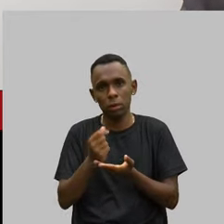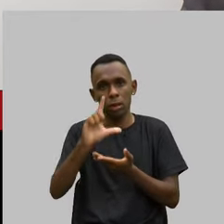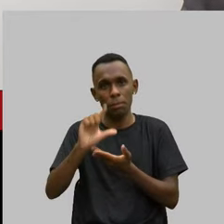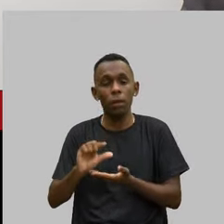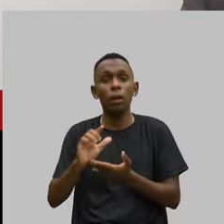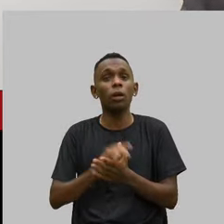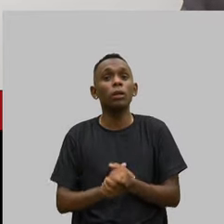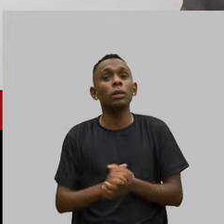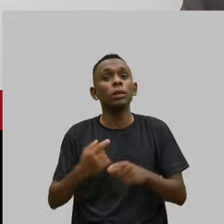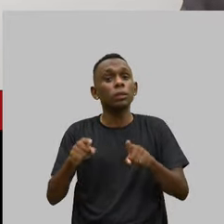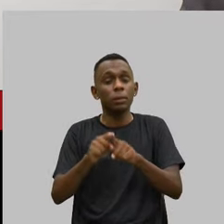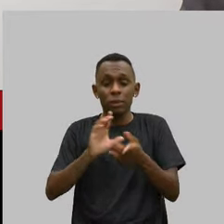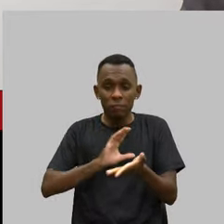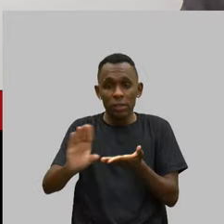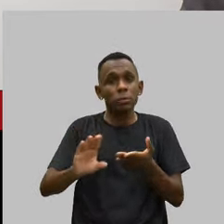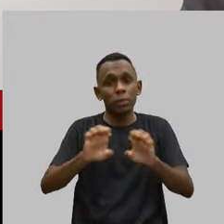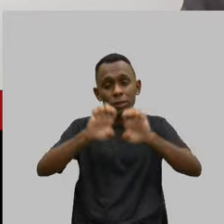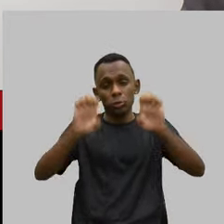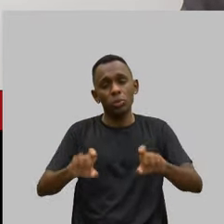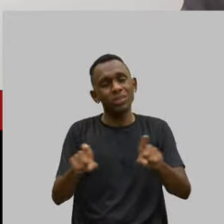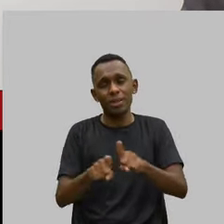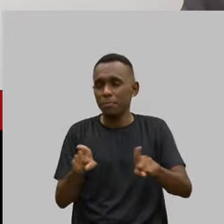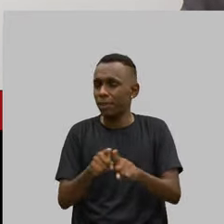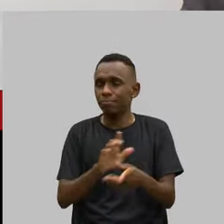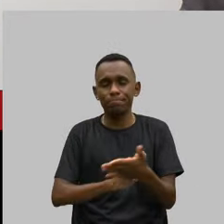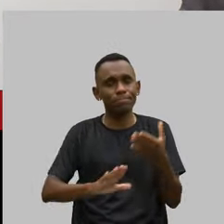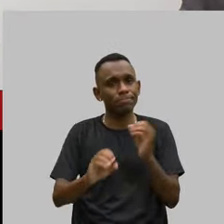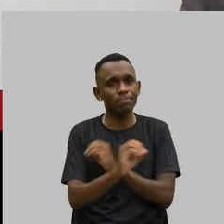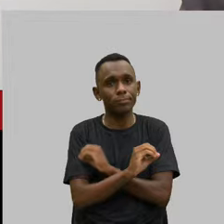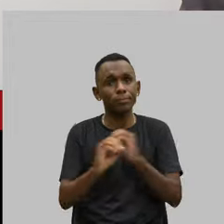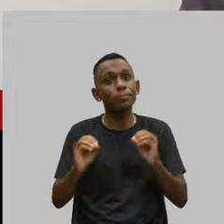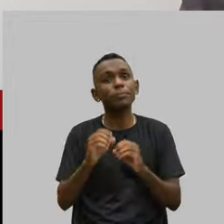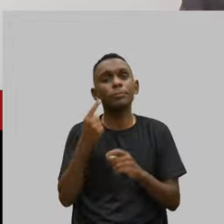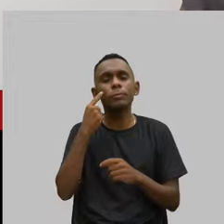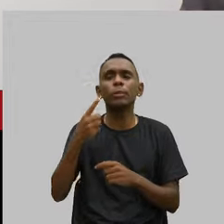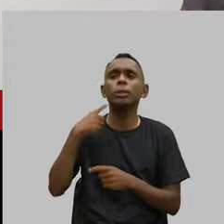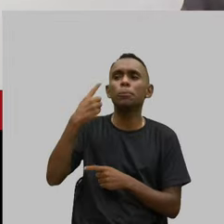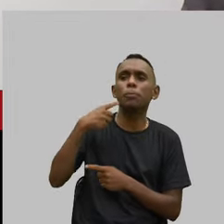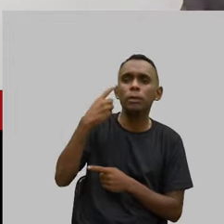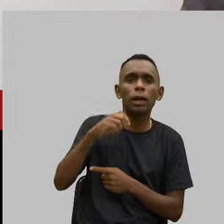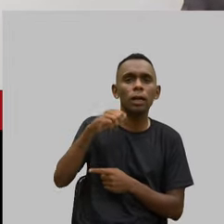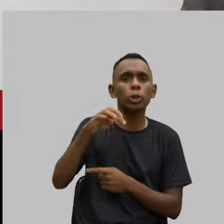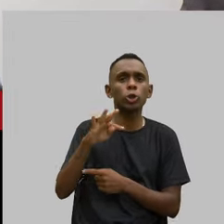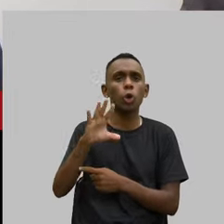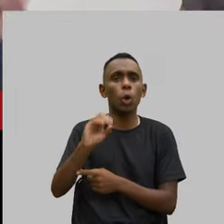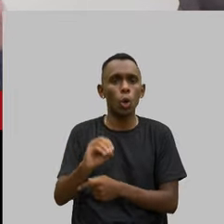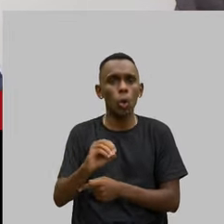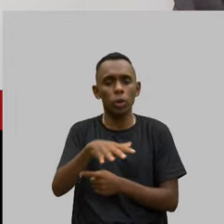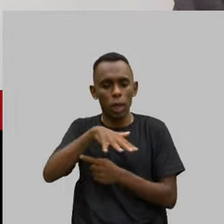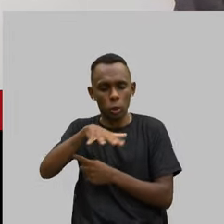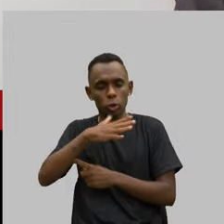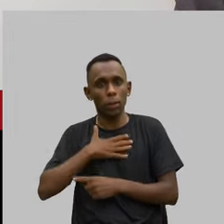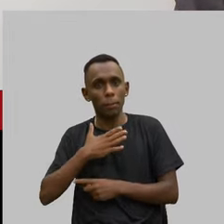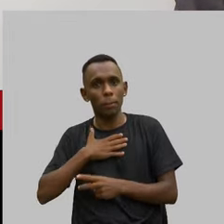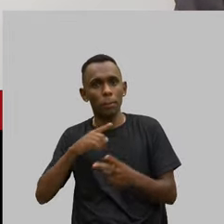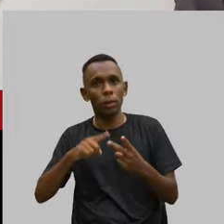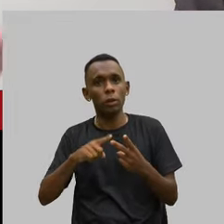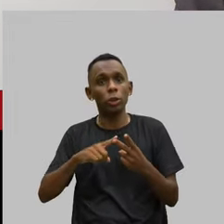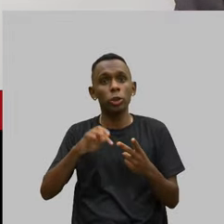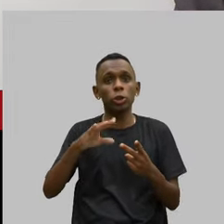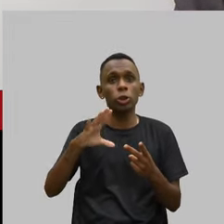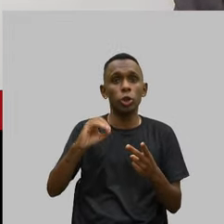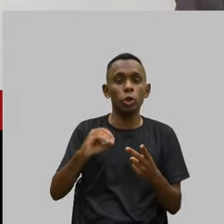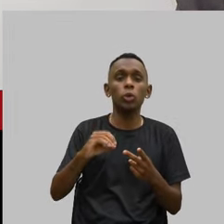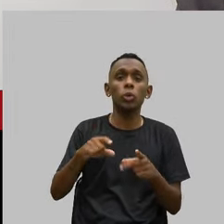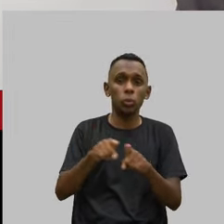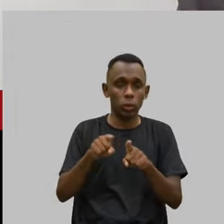infraestrutura inclusive tô vendo aqui Deputado Antônio Carlos Arantes que é da minha região Deputado Torres que vai muito